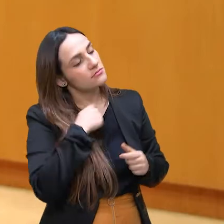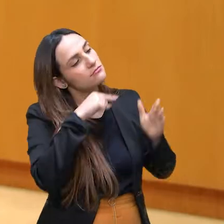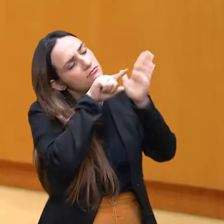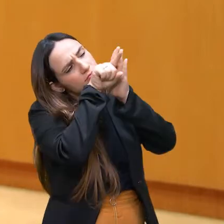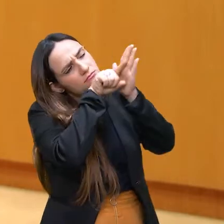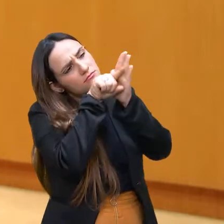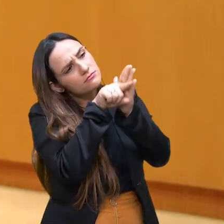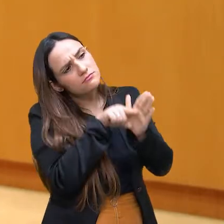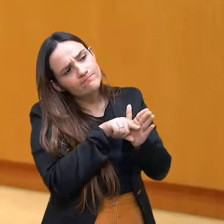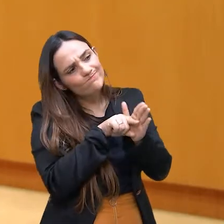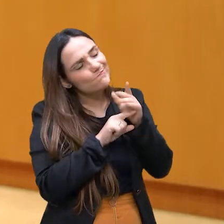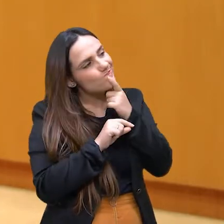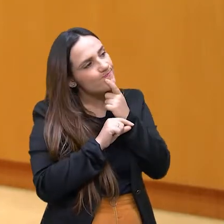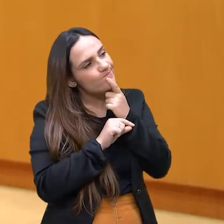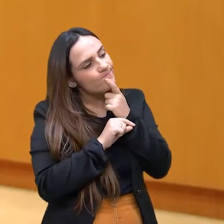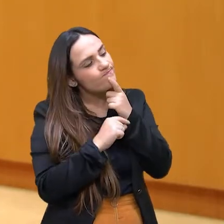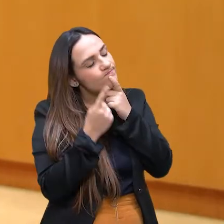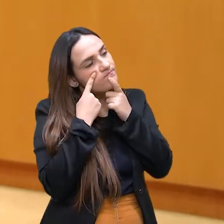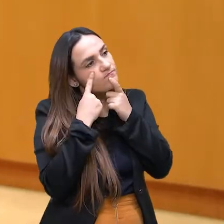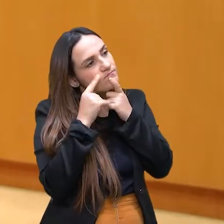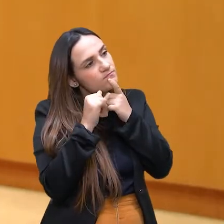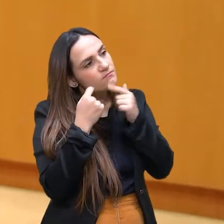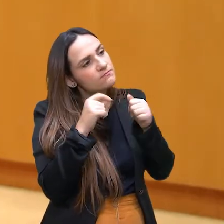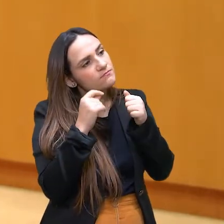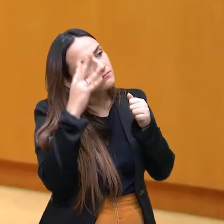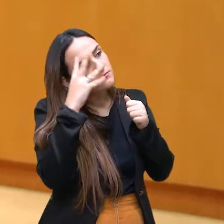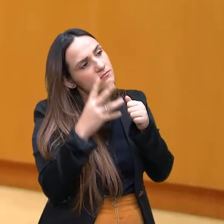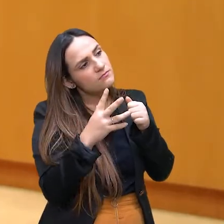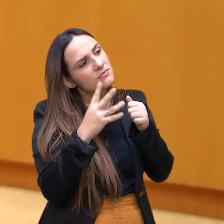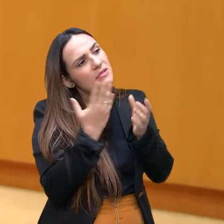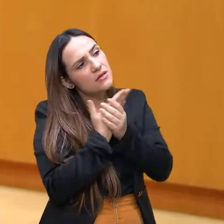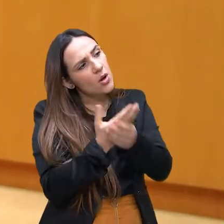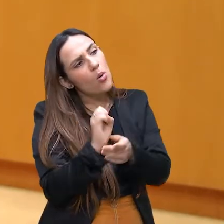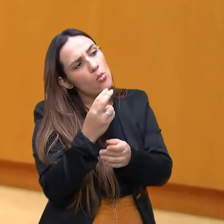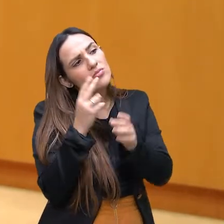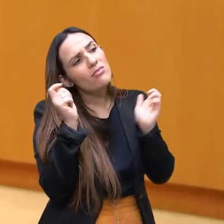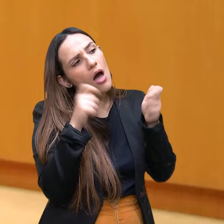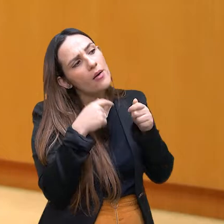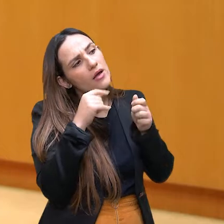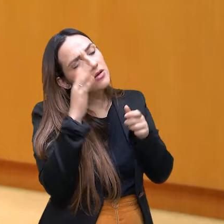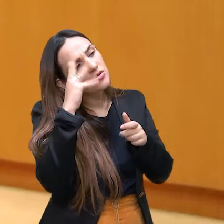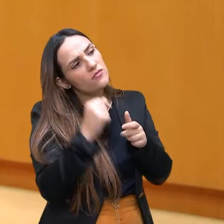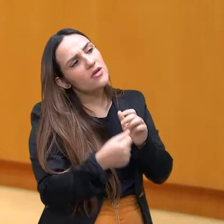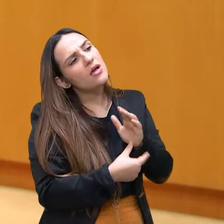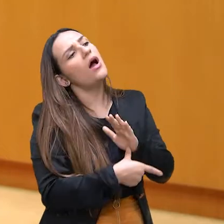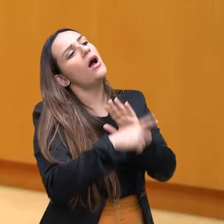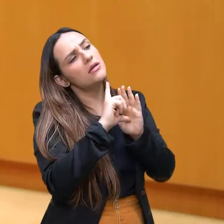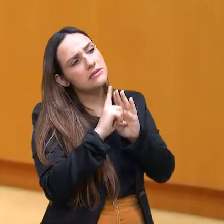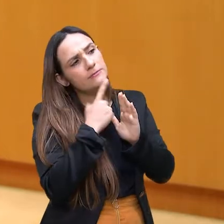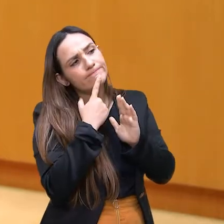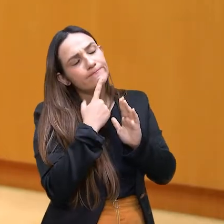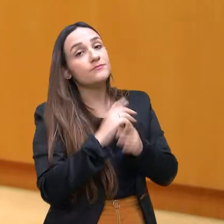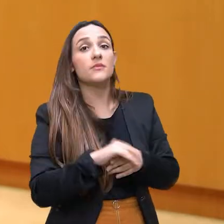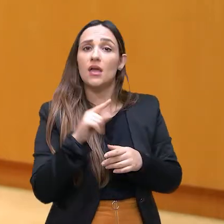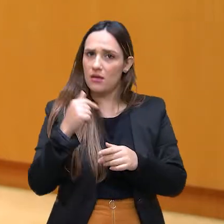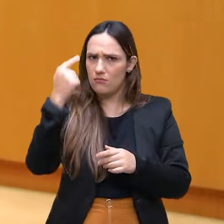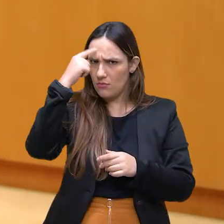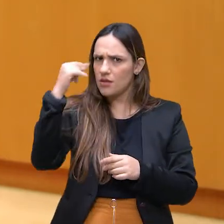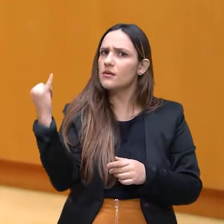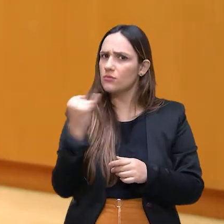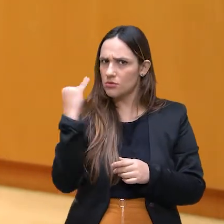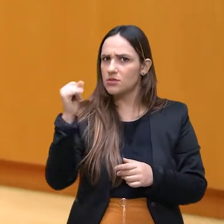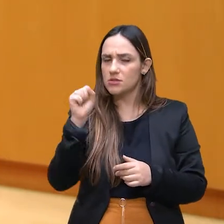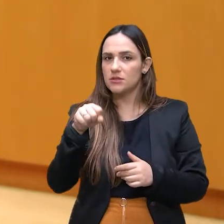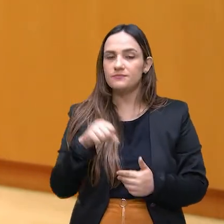se possivelmente pode resolver a questão sem ingressar com uma ação judicial. Eu reputo isso muito